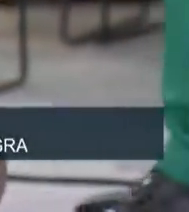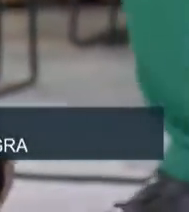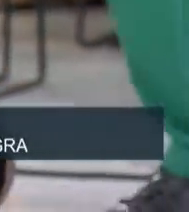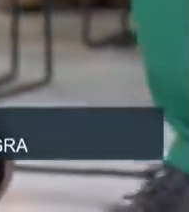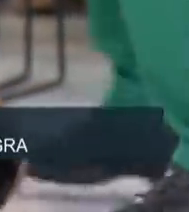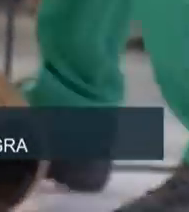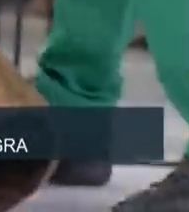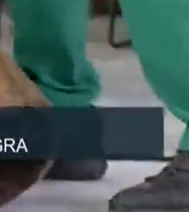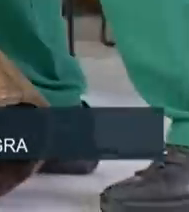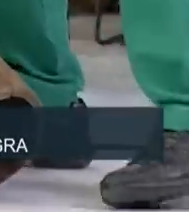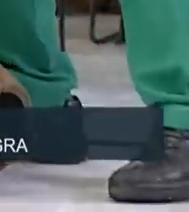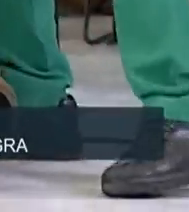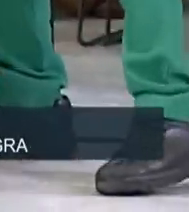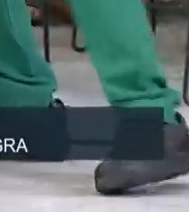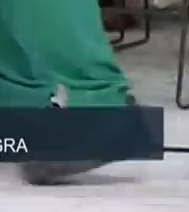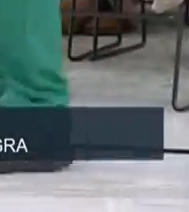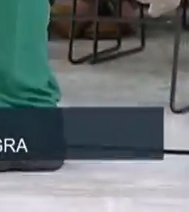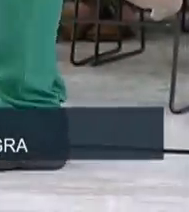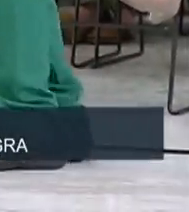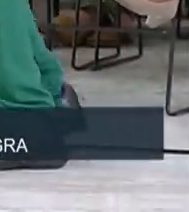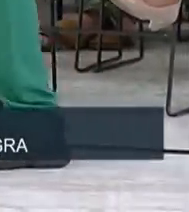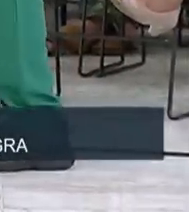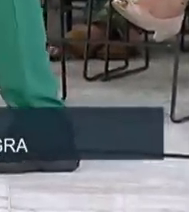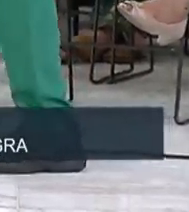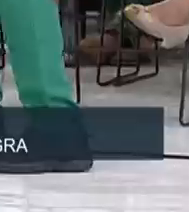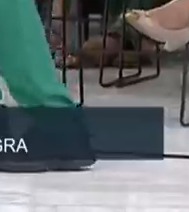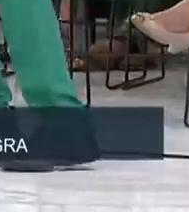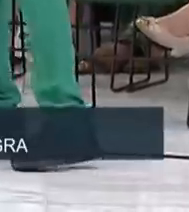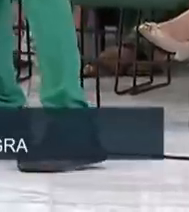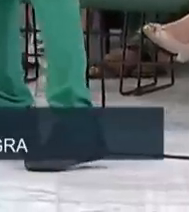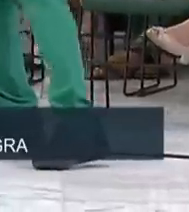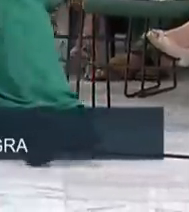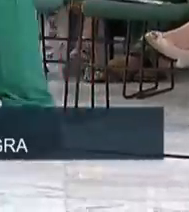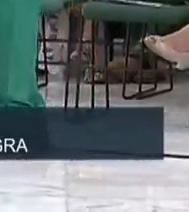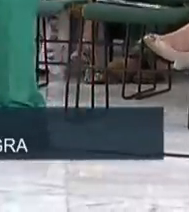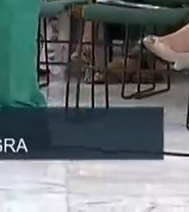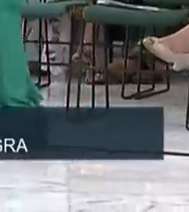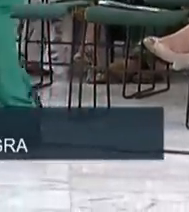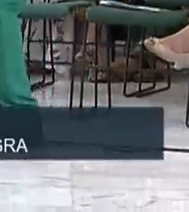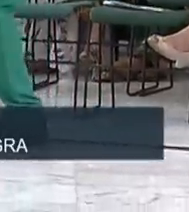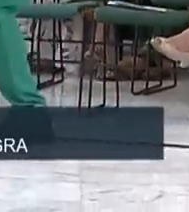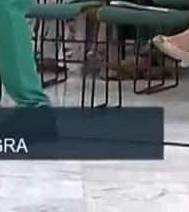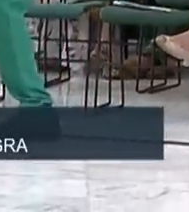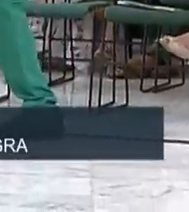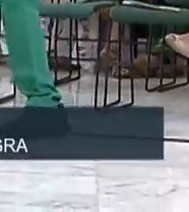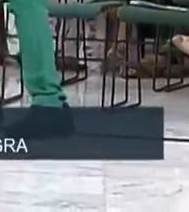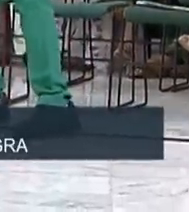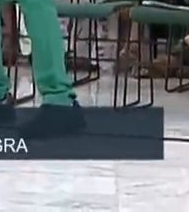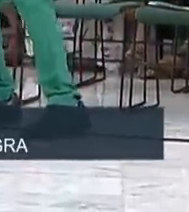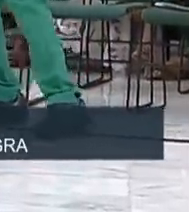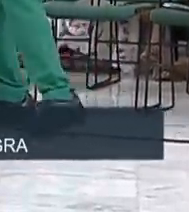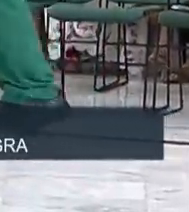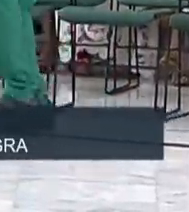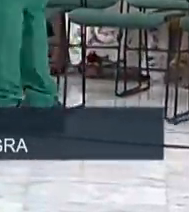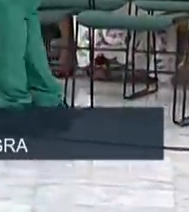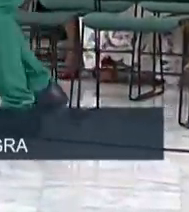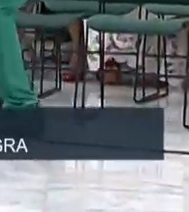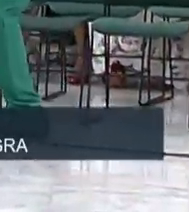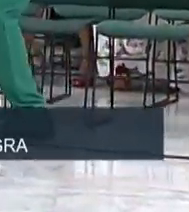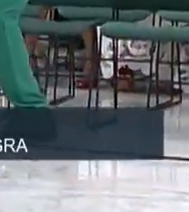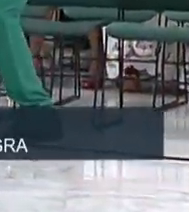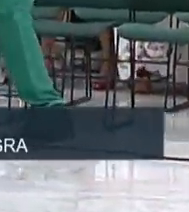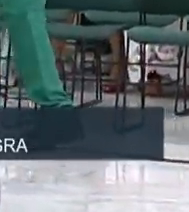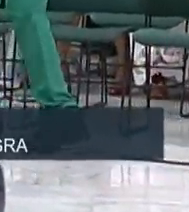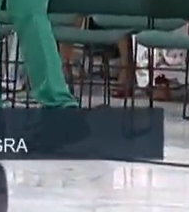fala coreira eu vou embora coreira eu vou embora coreira eu vou embora coreira eu vou embora eu vou